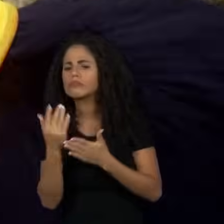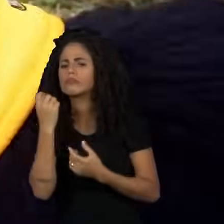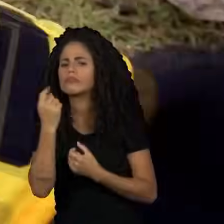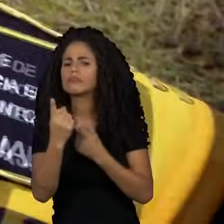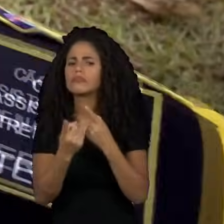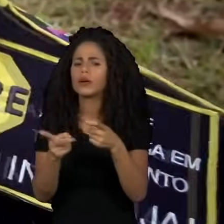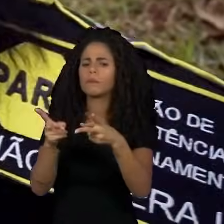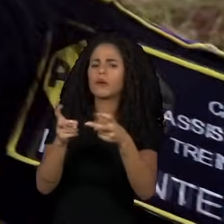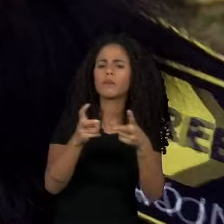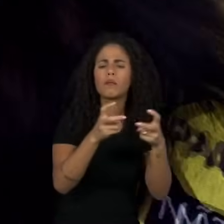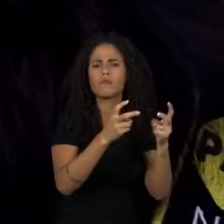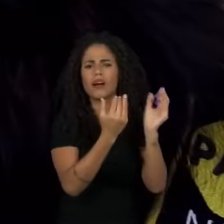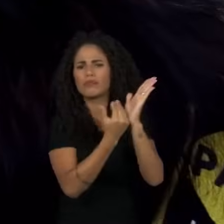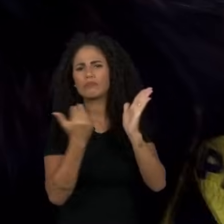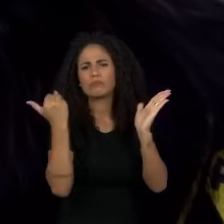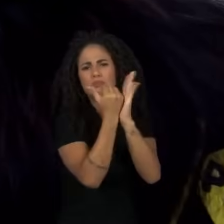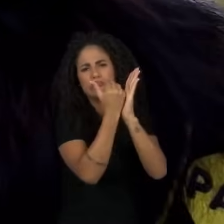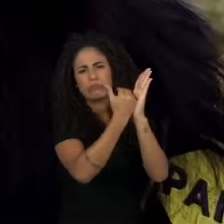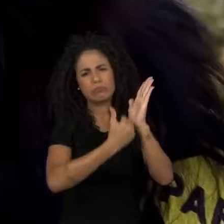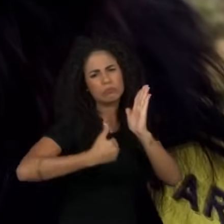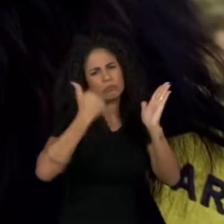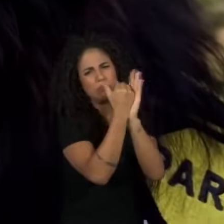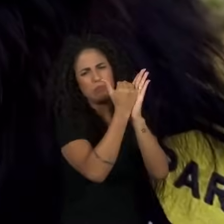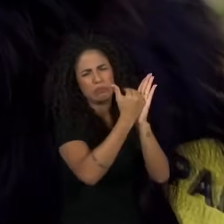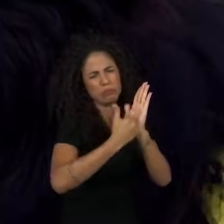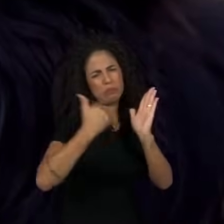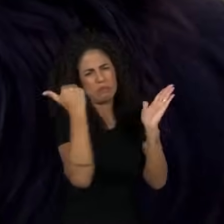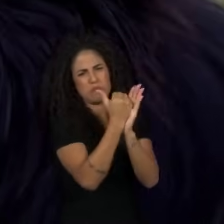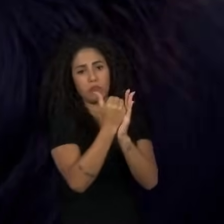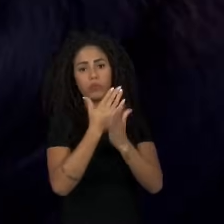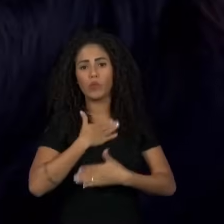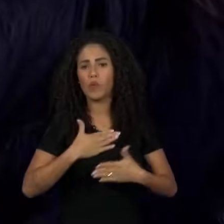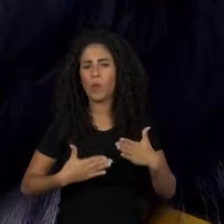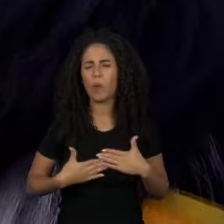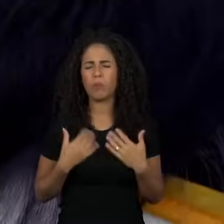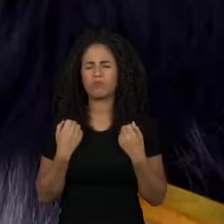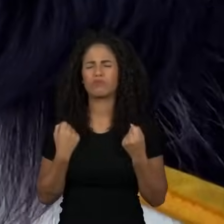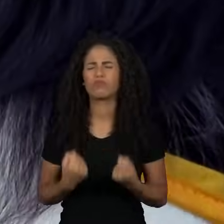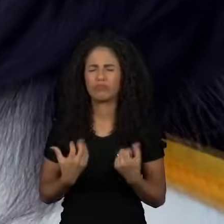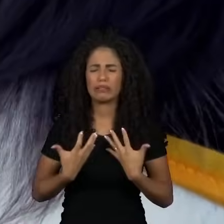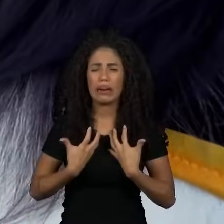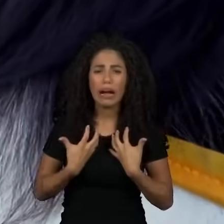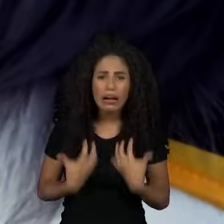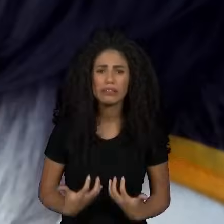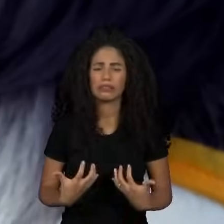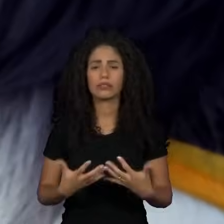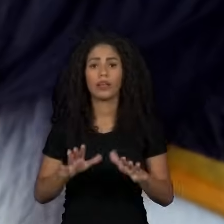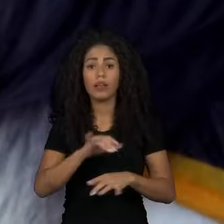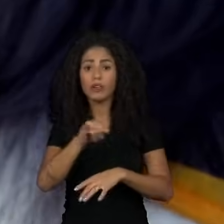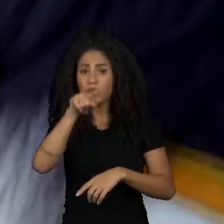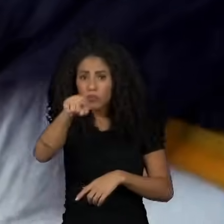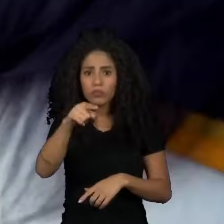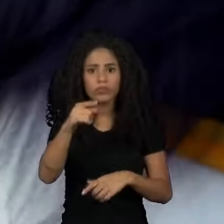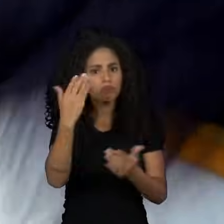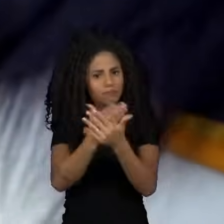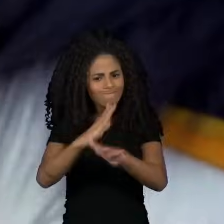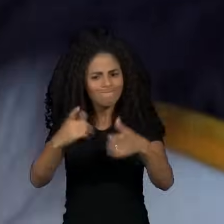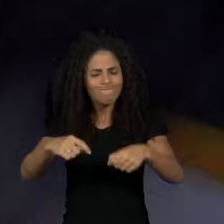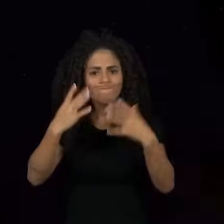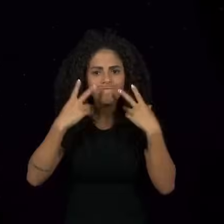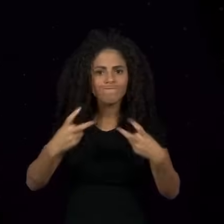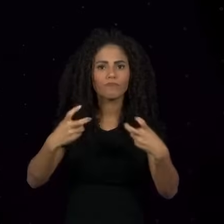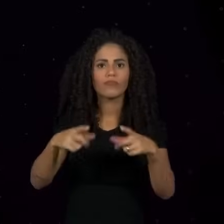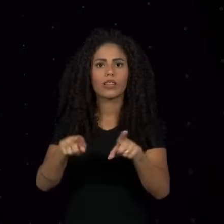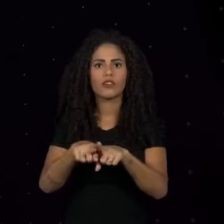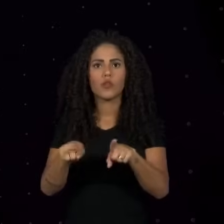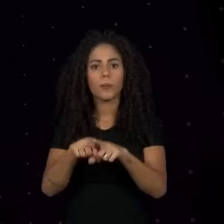sobrecarga em cima de sobrecarga, que é quando o corpo simplesmente fala cansei. Fala, ai, chega, se você não parar, eu paro. Até que eu recebi